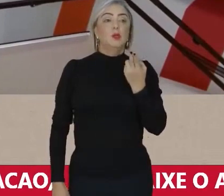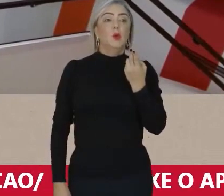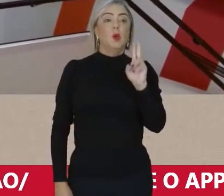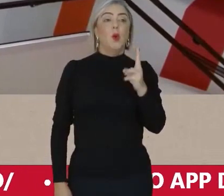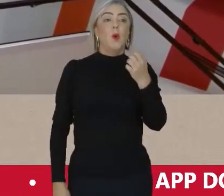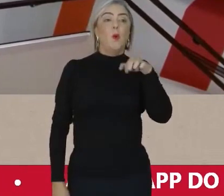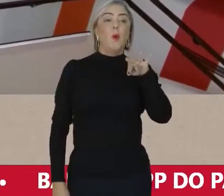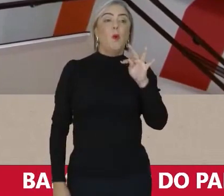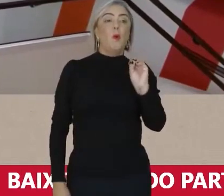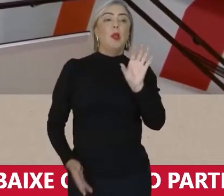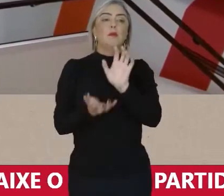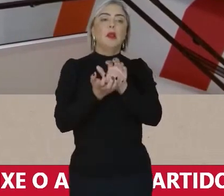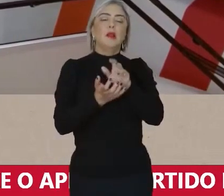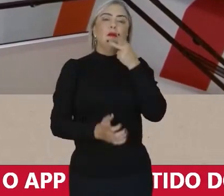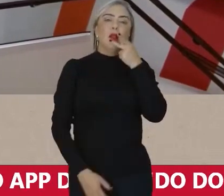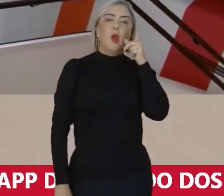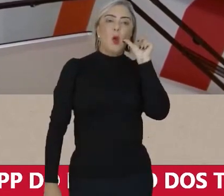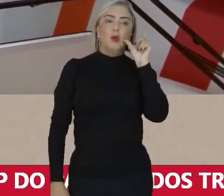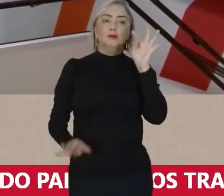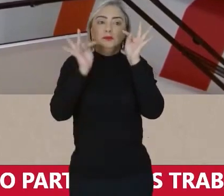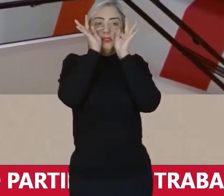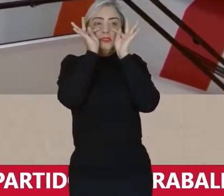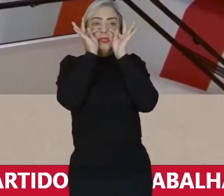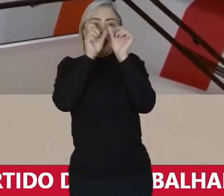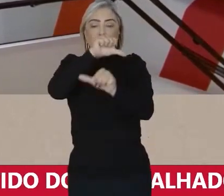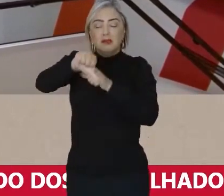né, do PT de Pernambuco, ontem afirmou que os depoimentos